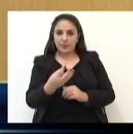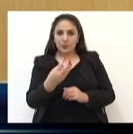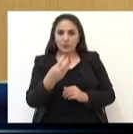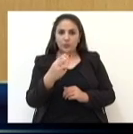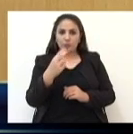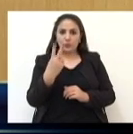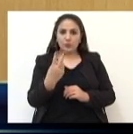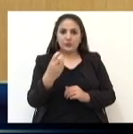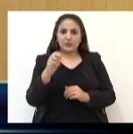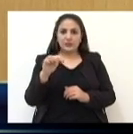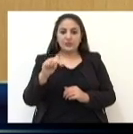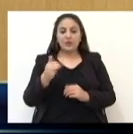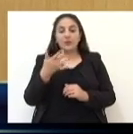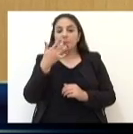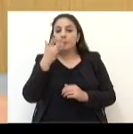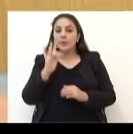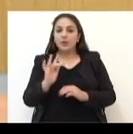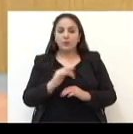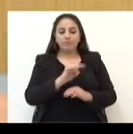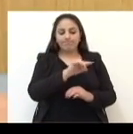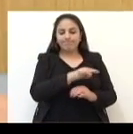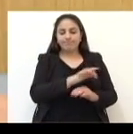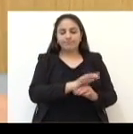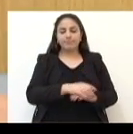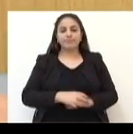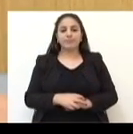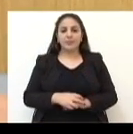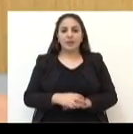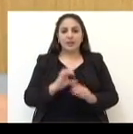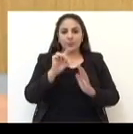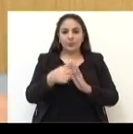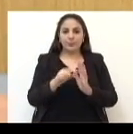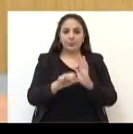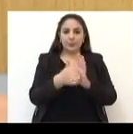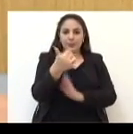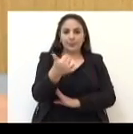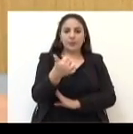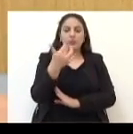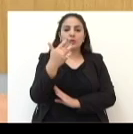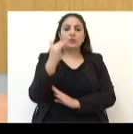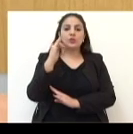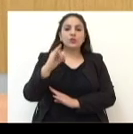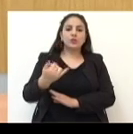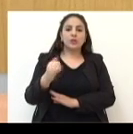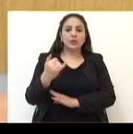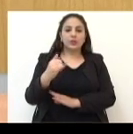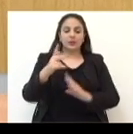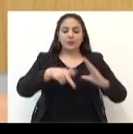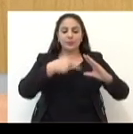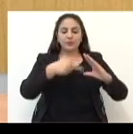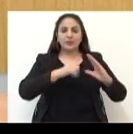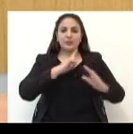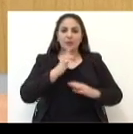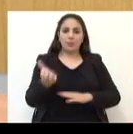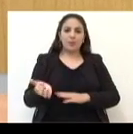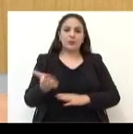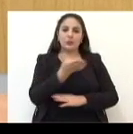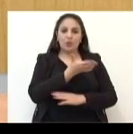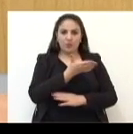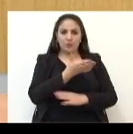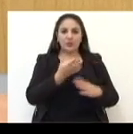3.265 pessoas votaram em branco. A partir de 1º de janeiro, a Câmara de Vereadores terá uma